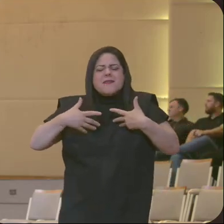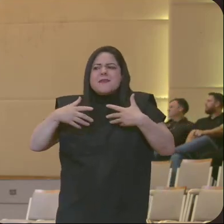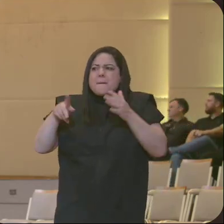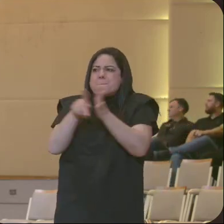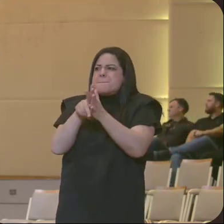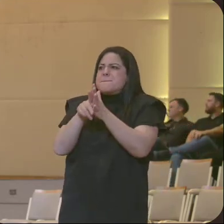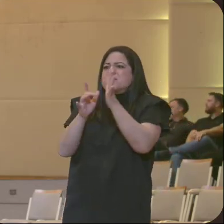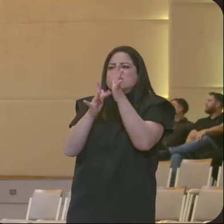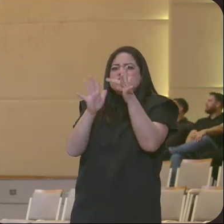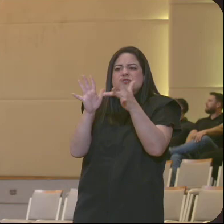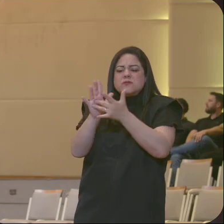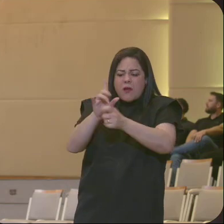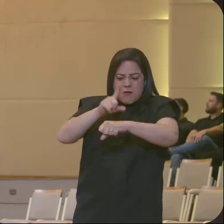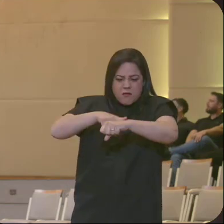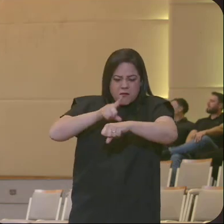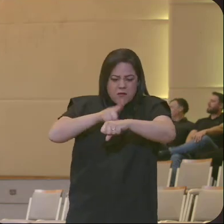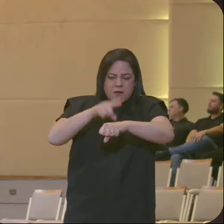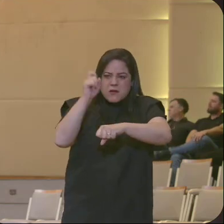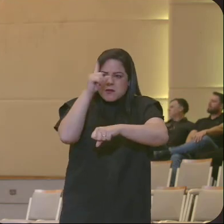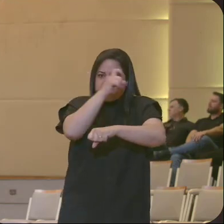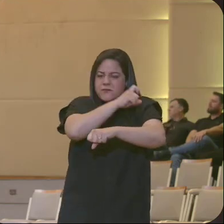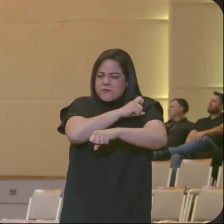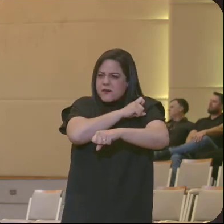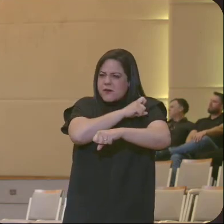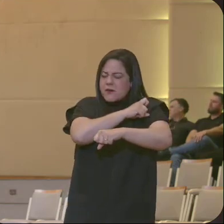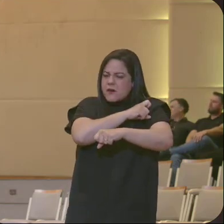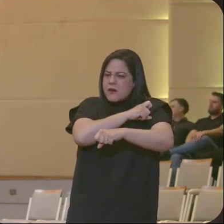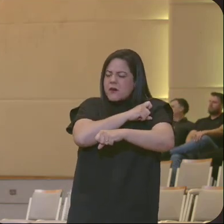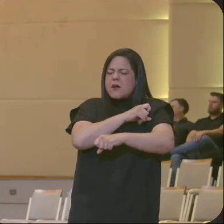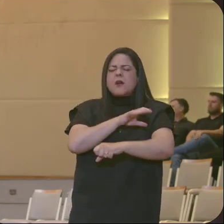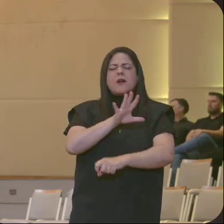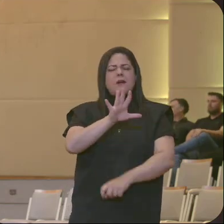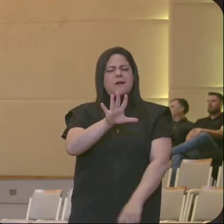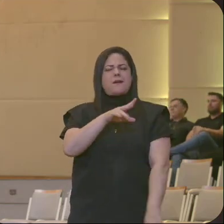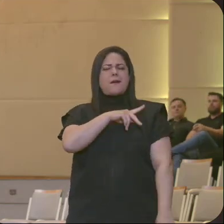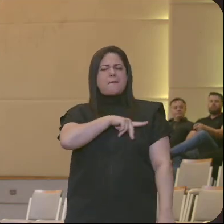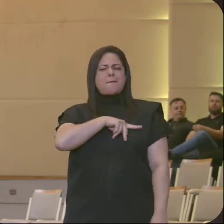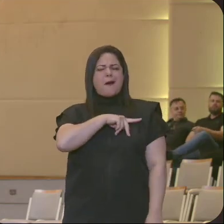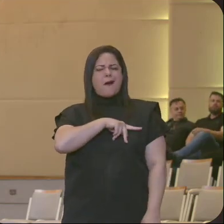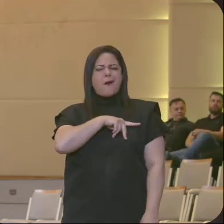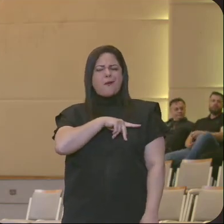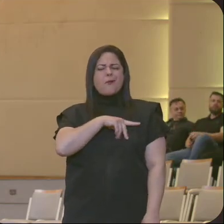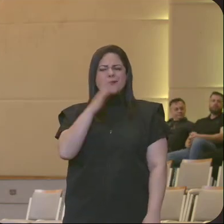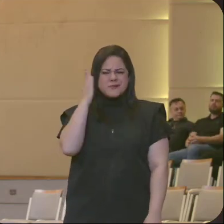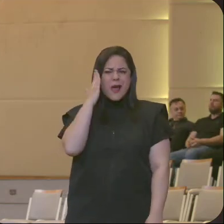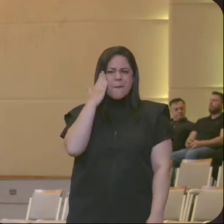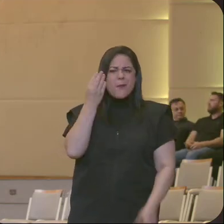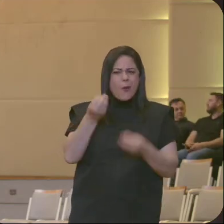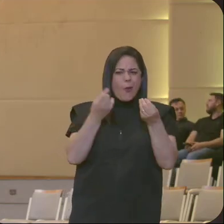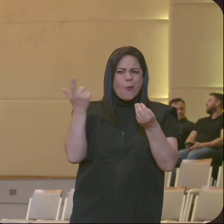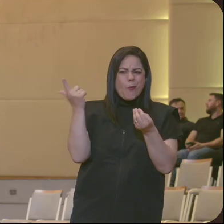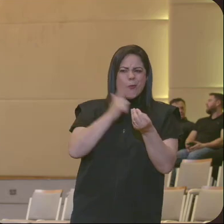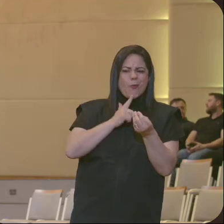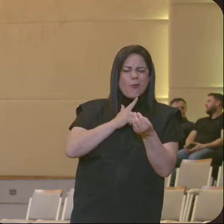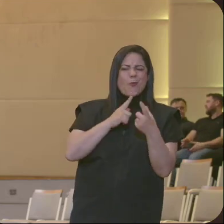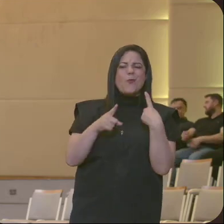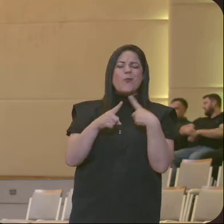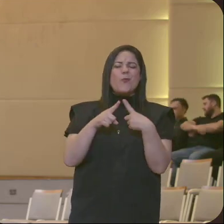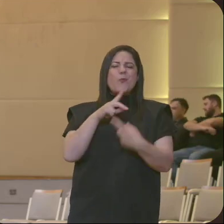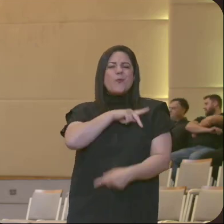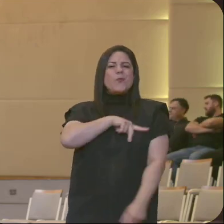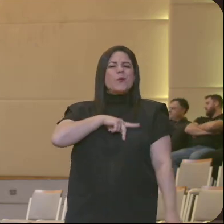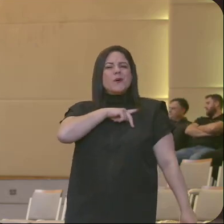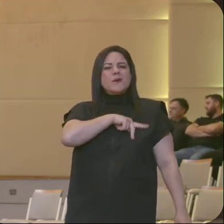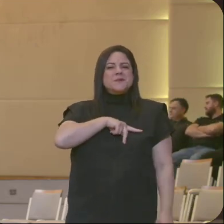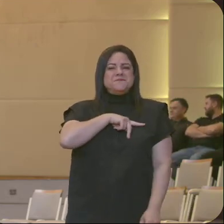às dificuldades. Sabe por que o apóstolo Paulo conseguia fazer isso? Porque ele não